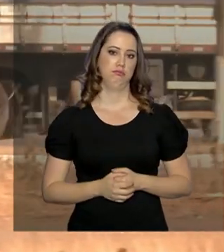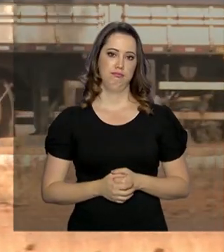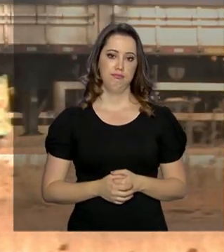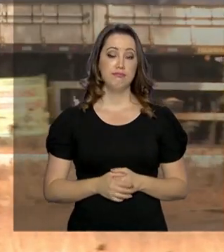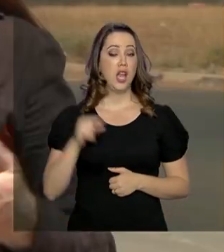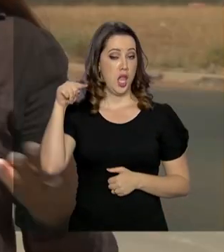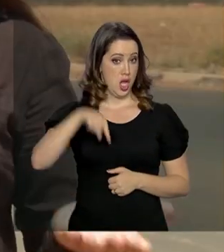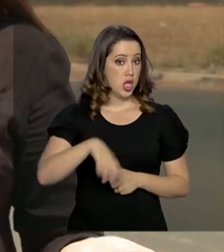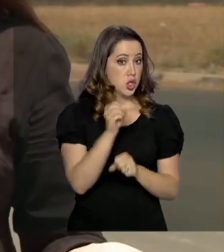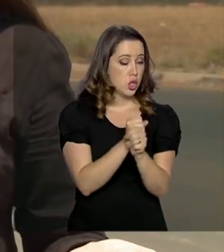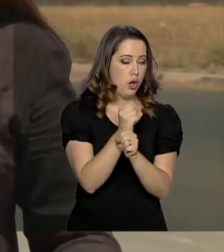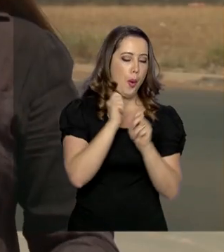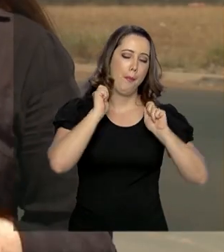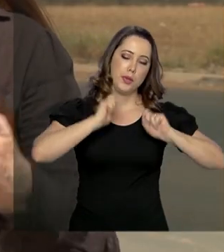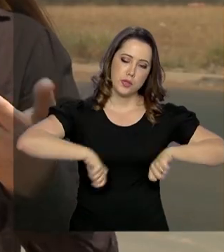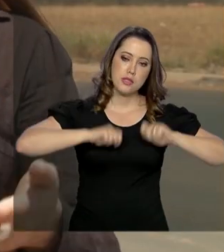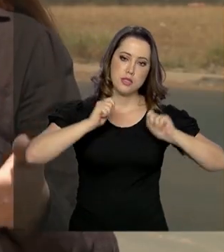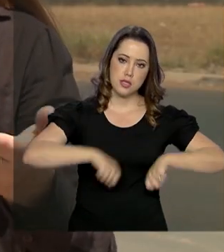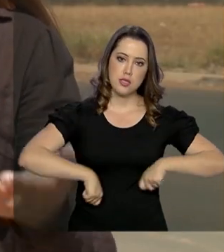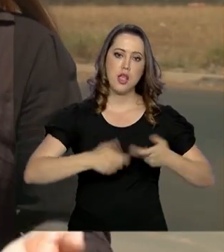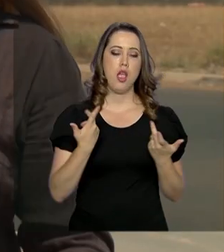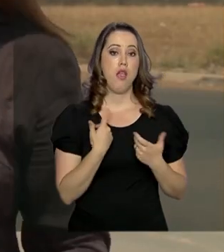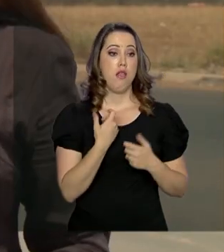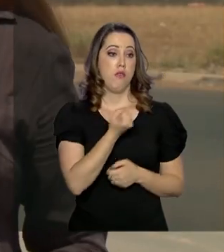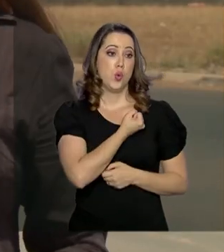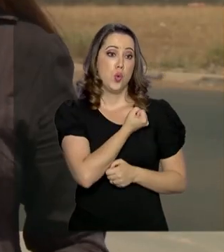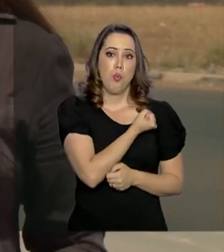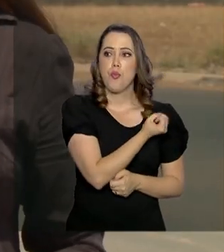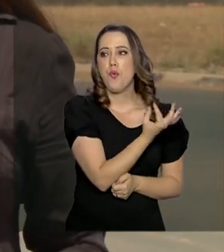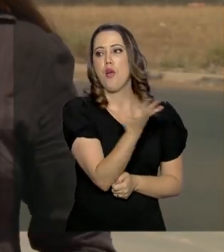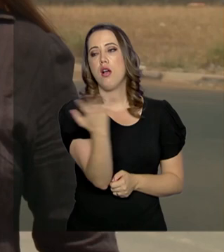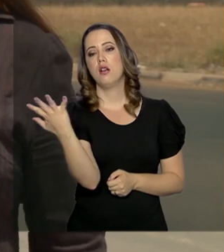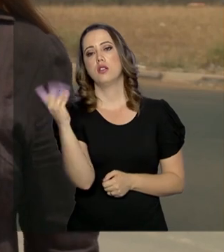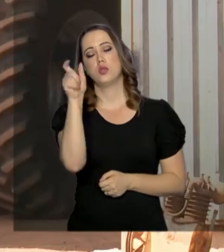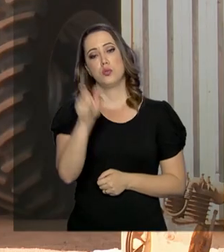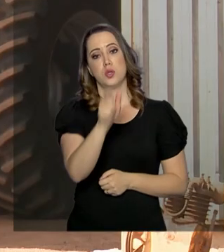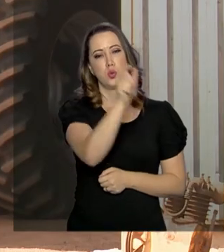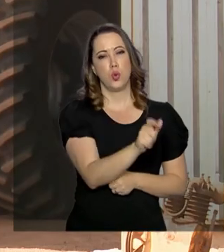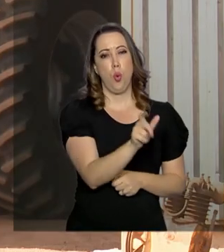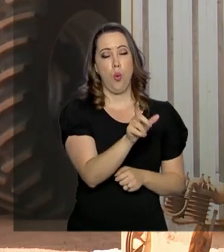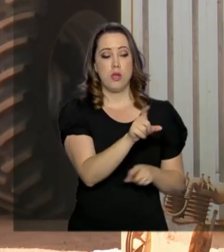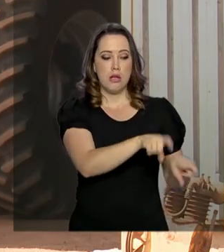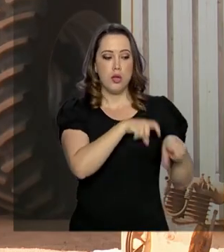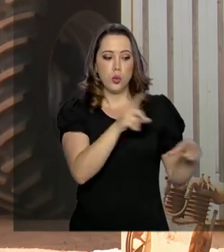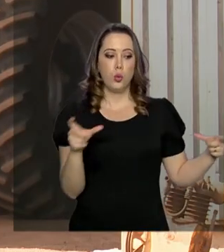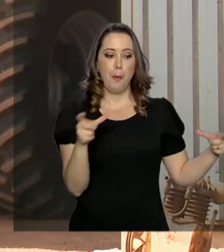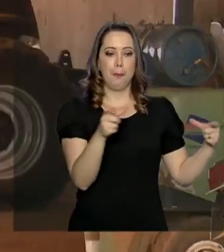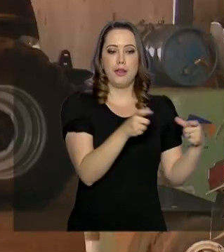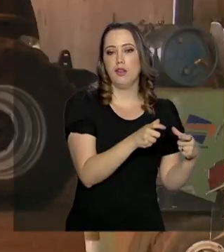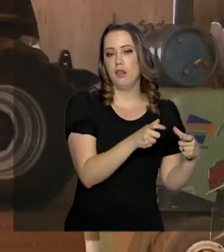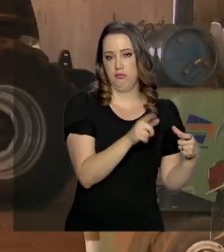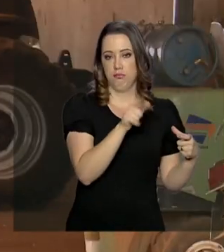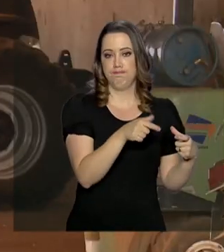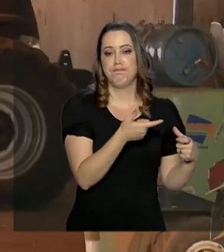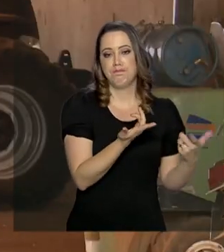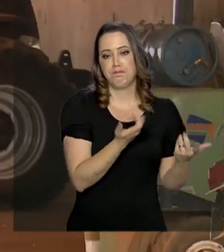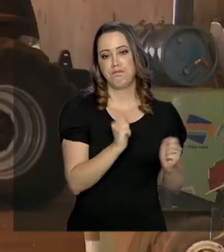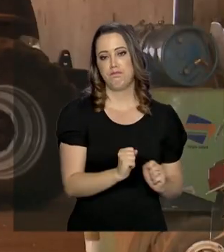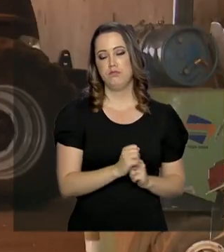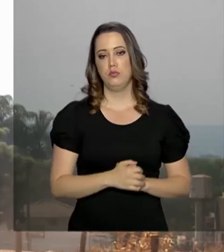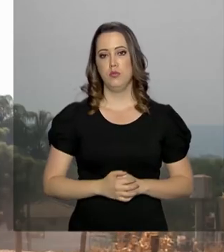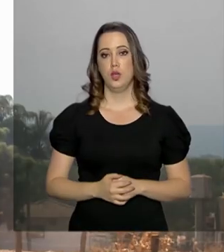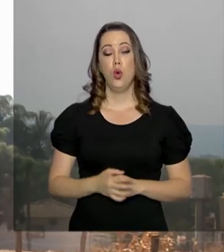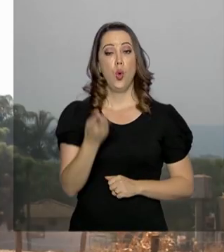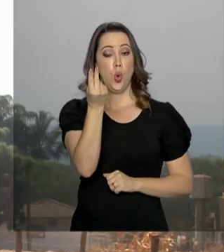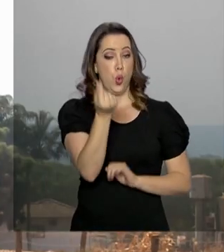Nessa safra foi possível atender um número maior de pequenos produtores. O valor das contratações das operações de crédito